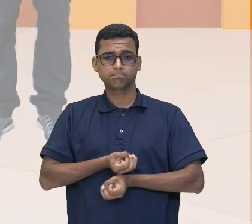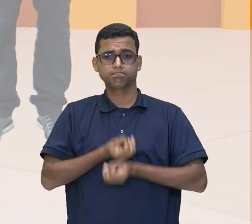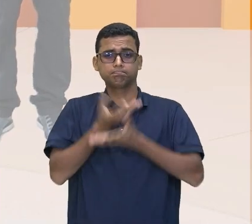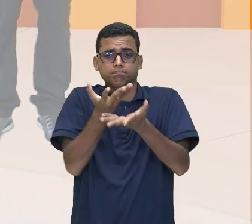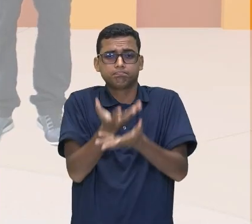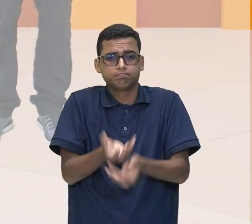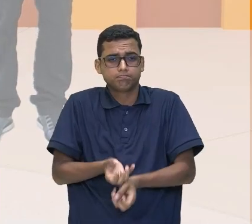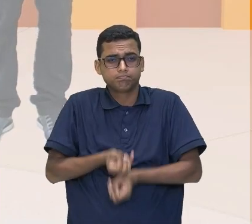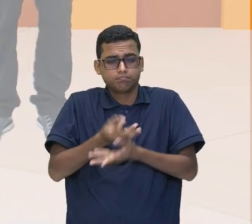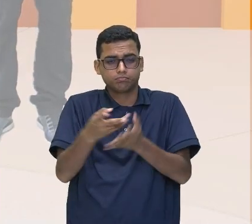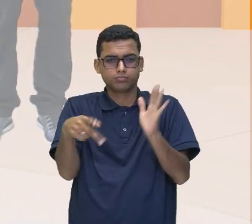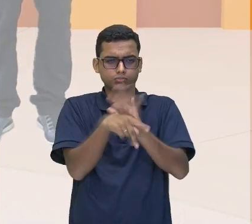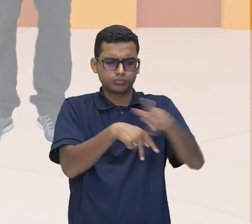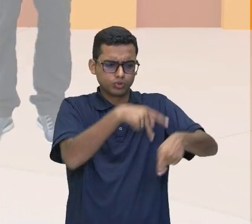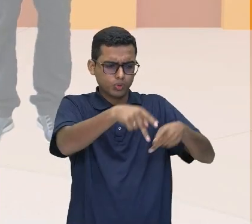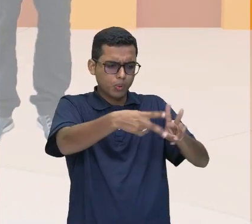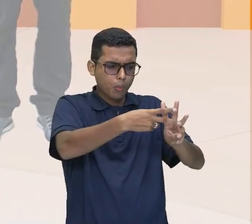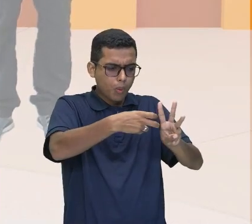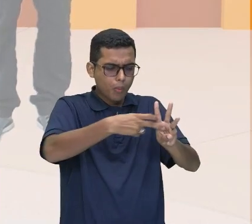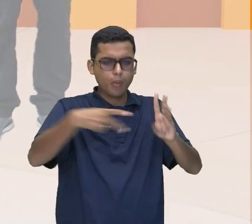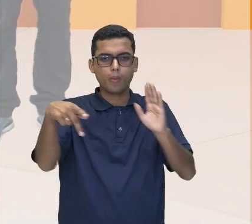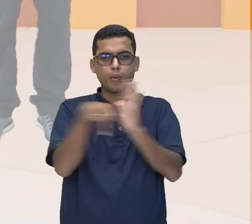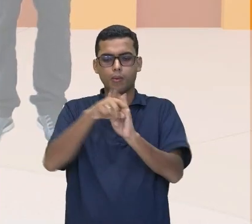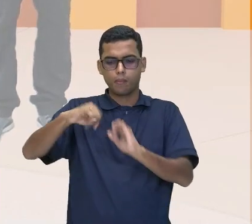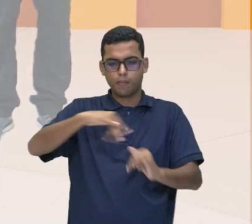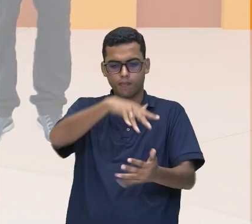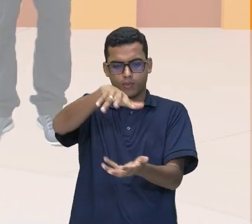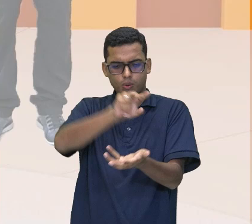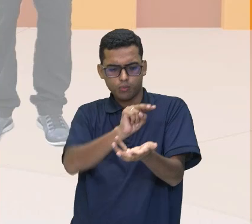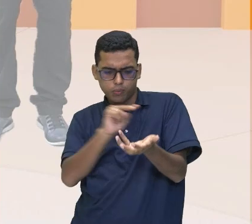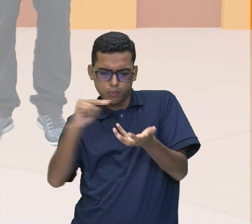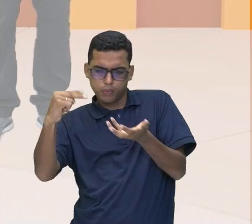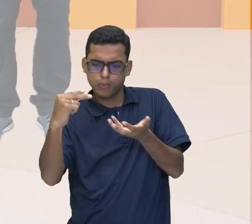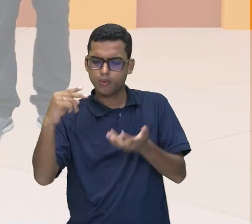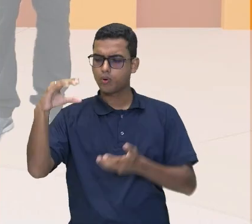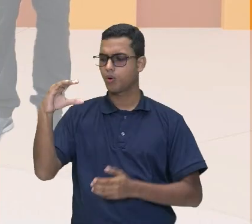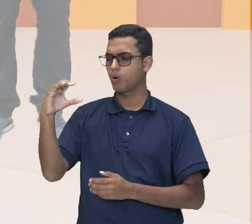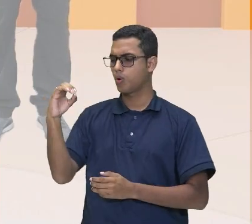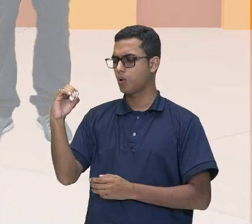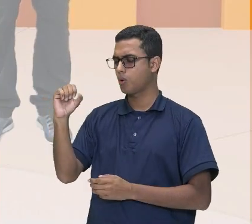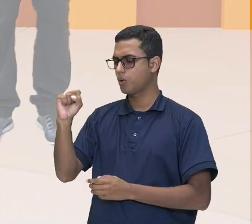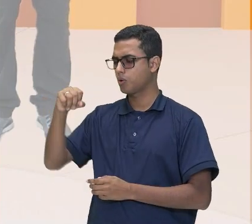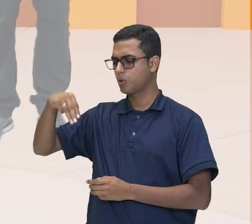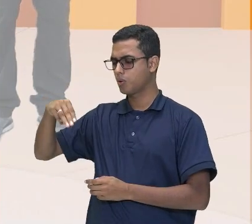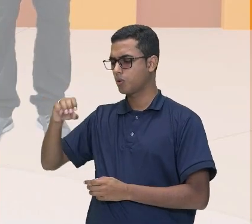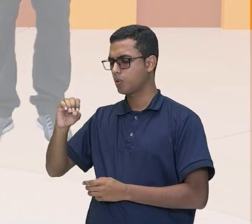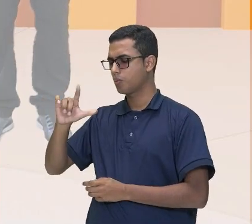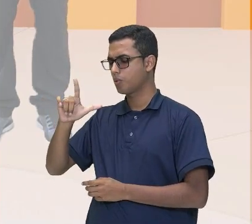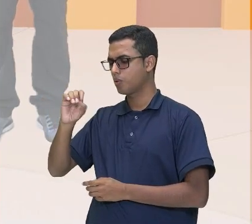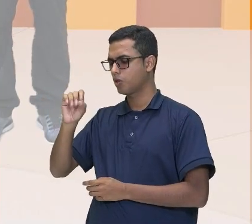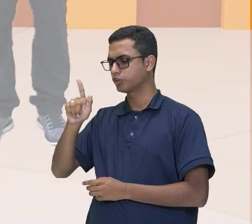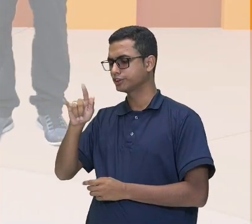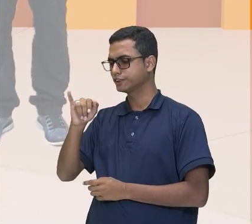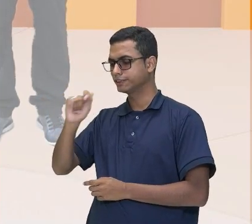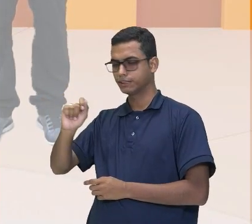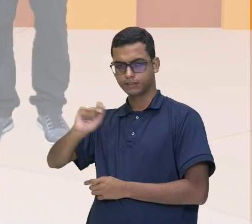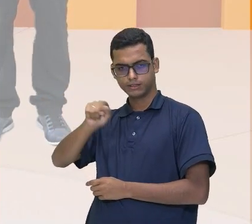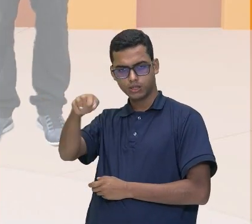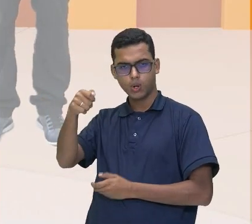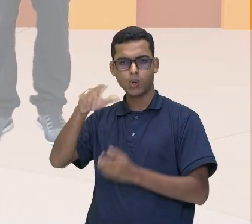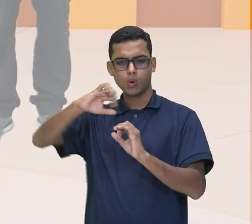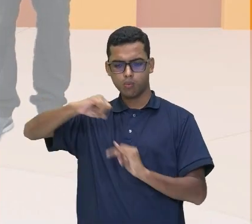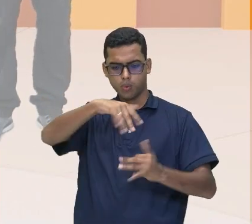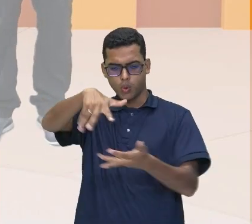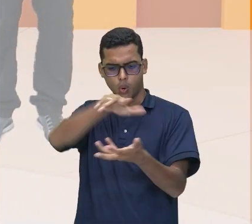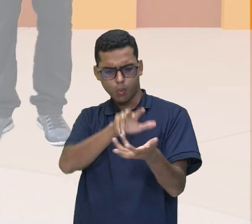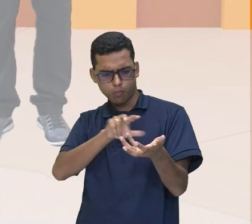daquele povo, a sua maneira de ver o mundo, a sua cosmovisão da realidade, da sua relação com a